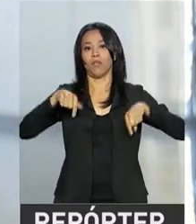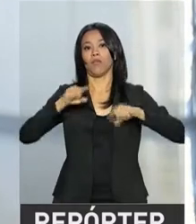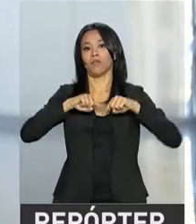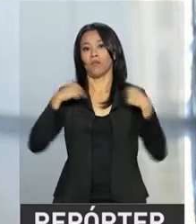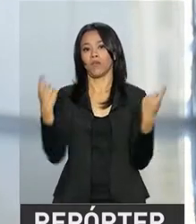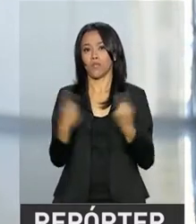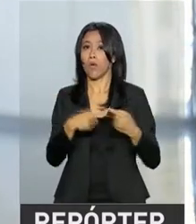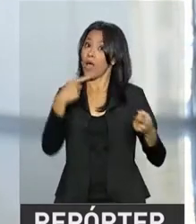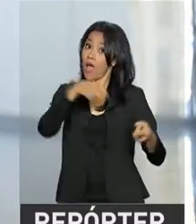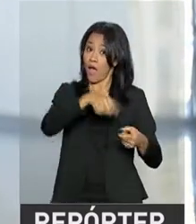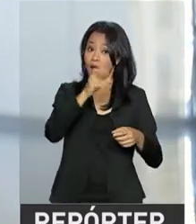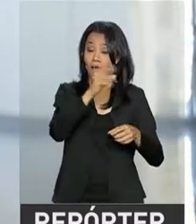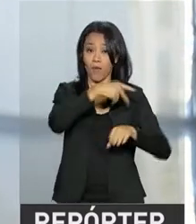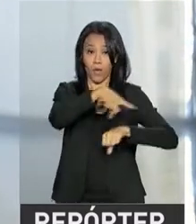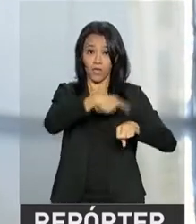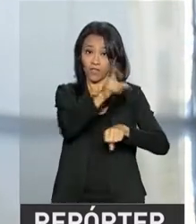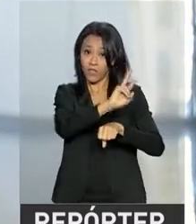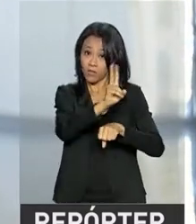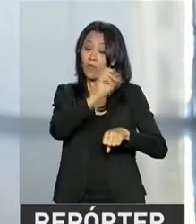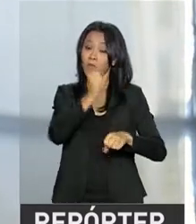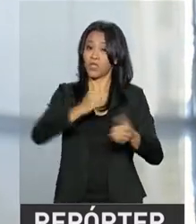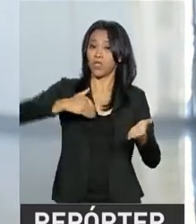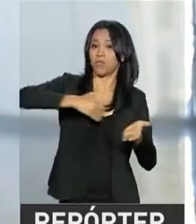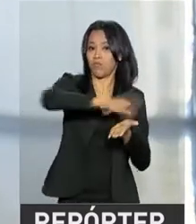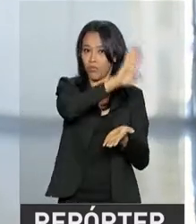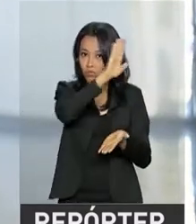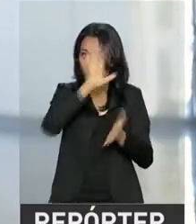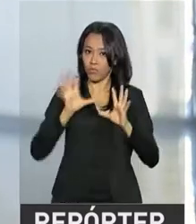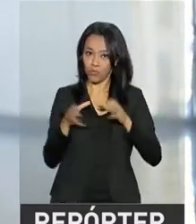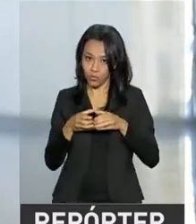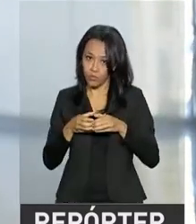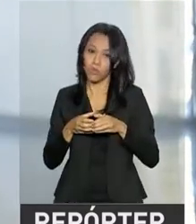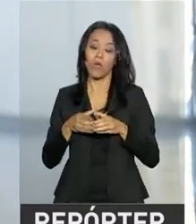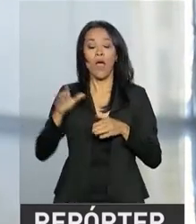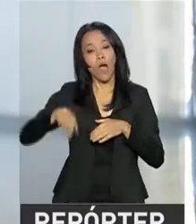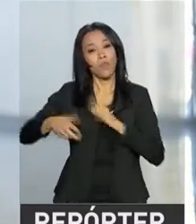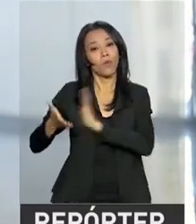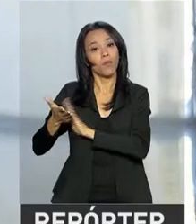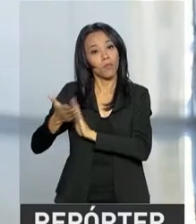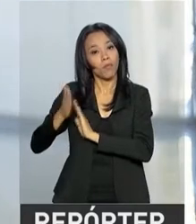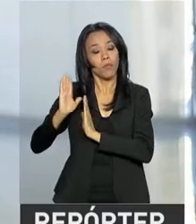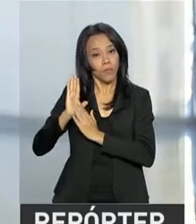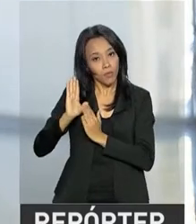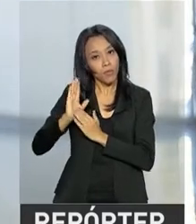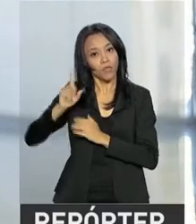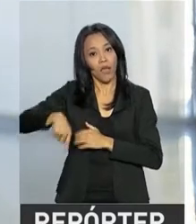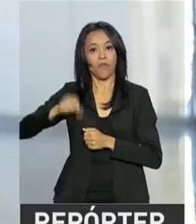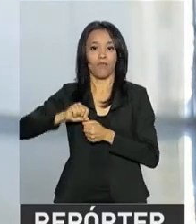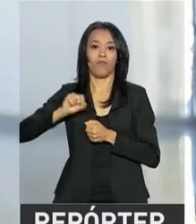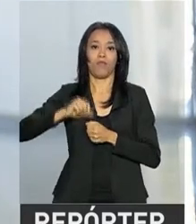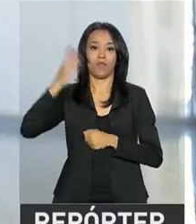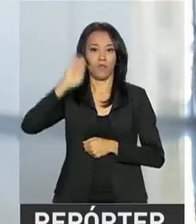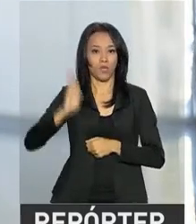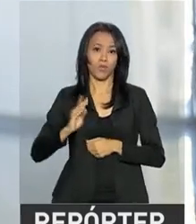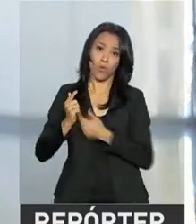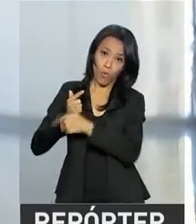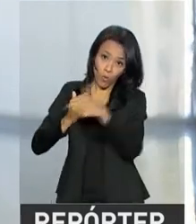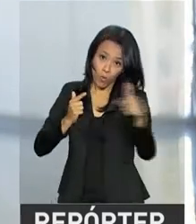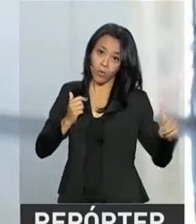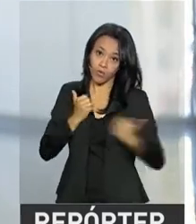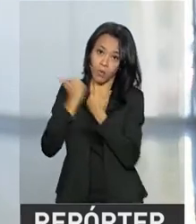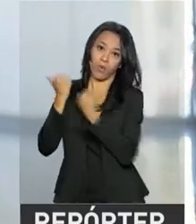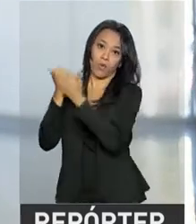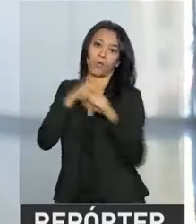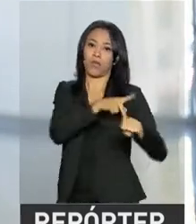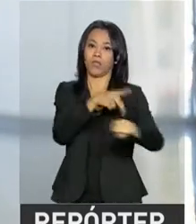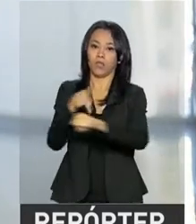ser suspensa da OEA. A proposta foi feita pelo Brasil em conjunto com outros 6 países e é uma